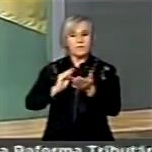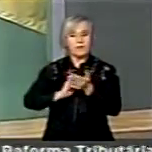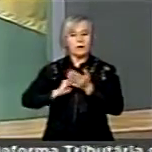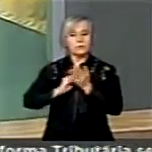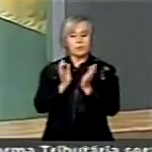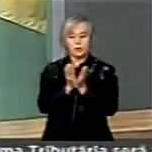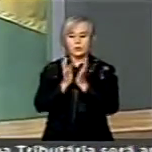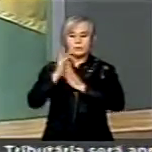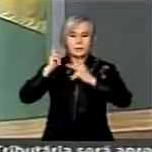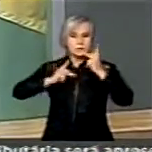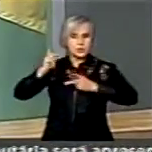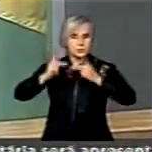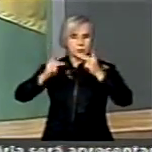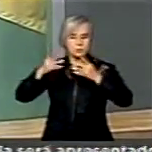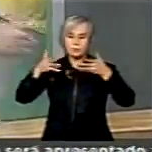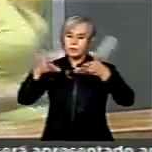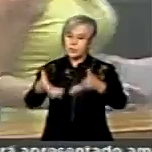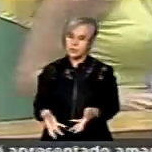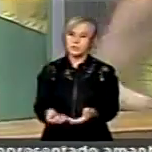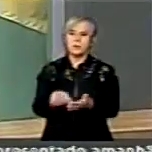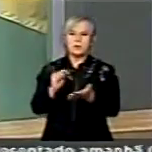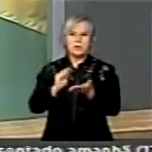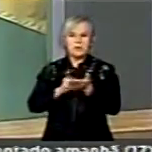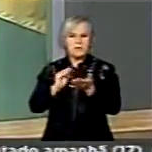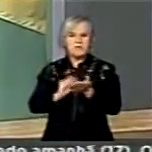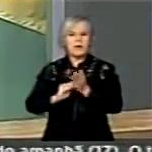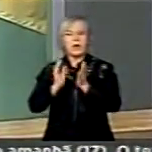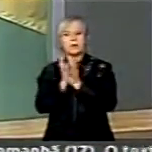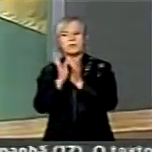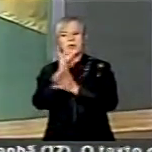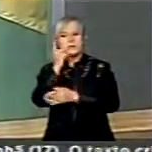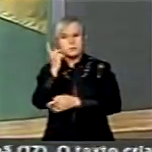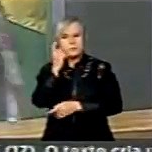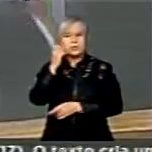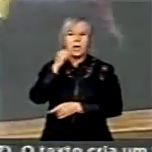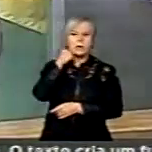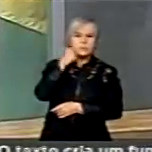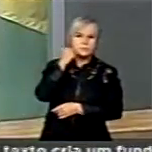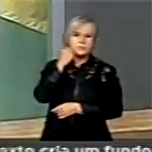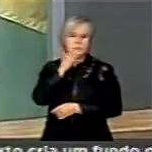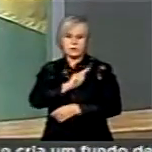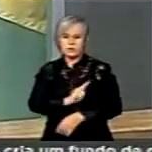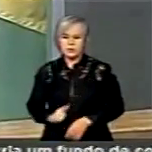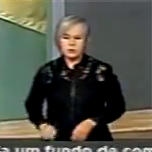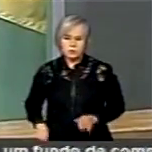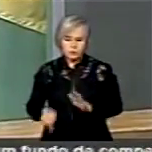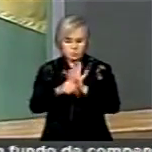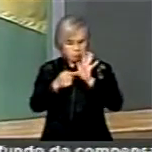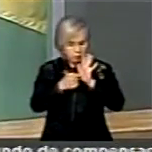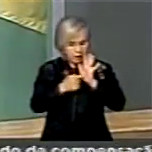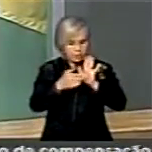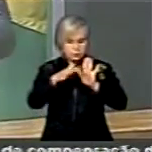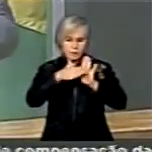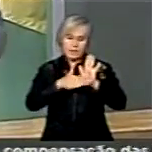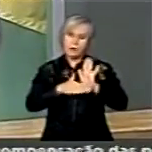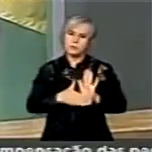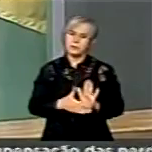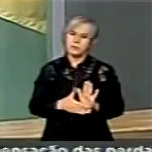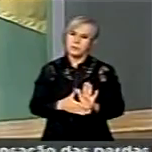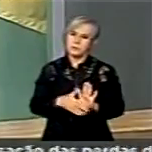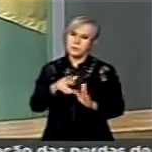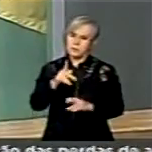dos partidos políticos, dos deputados, senadores, governadores, diante dessa pauta. O